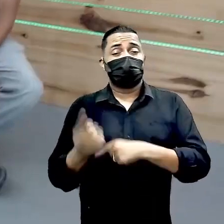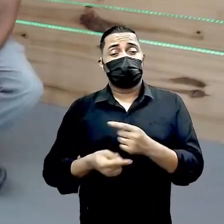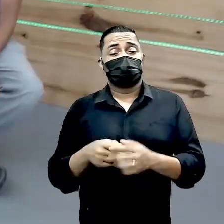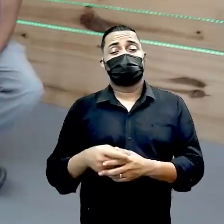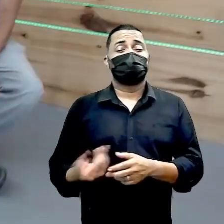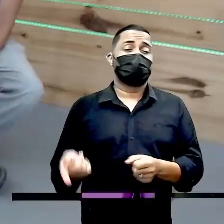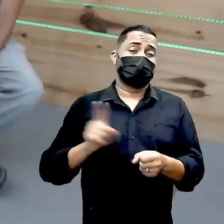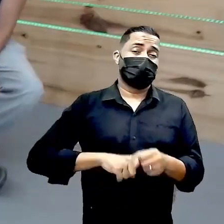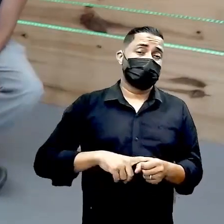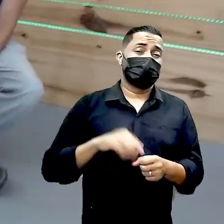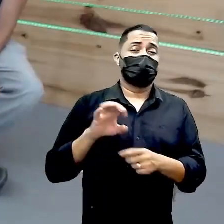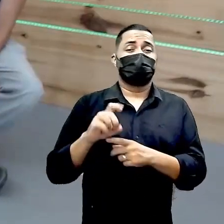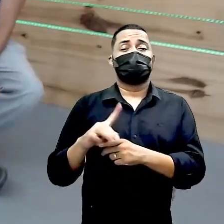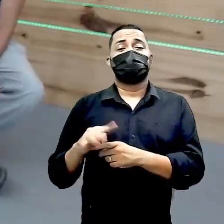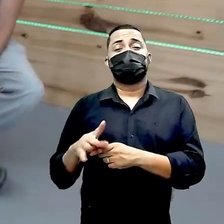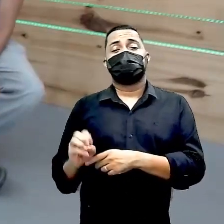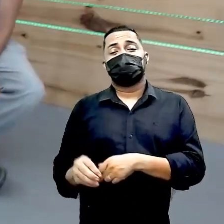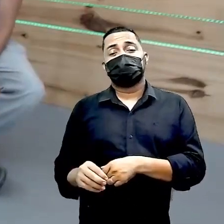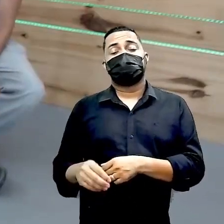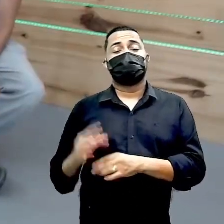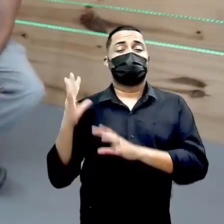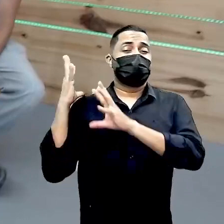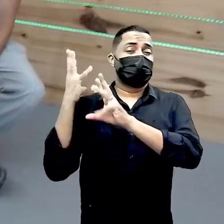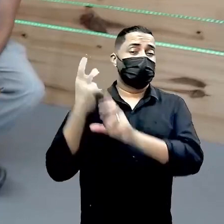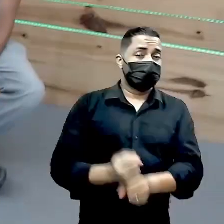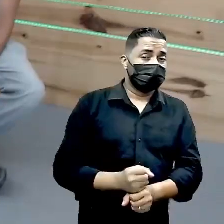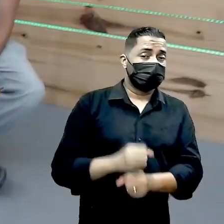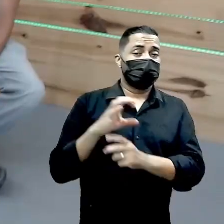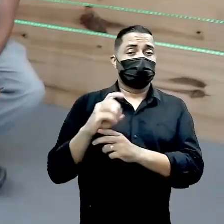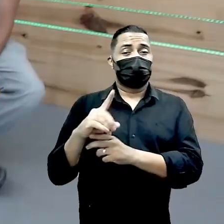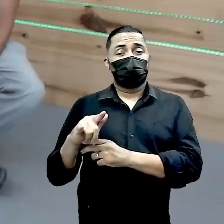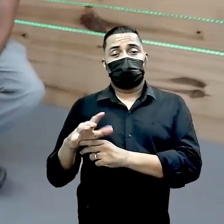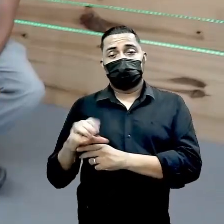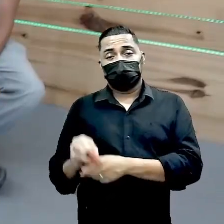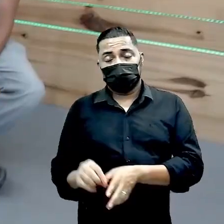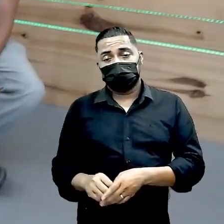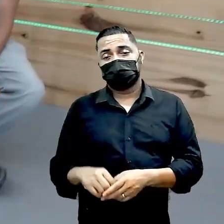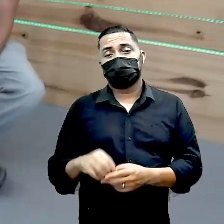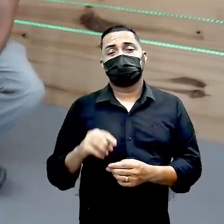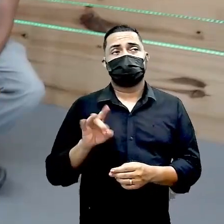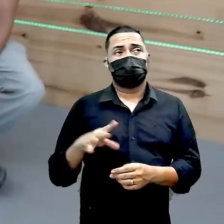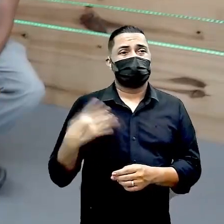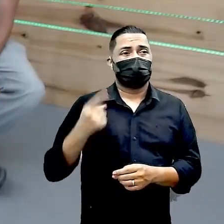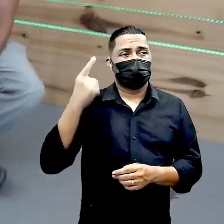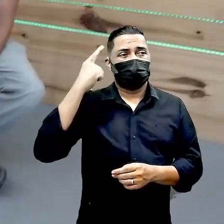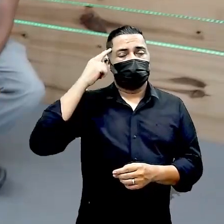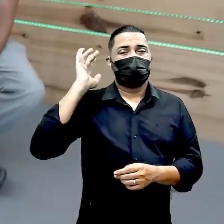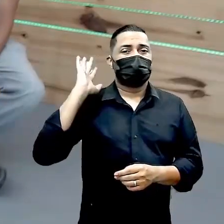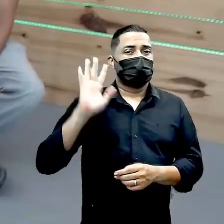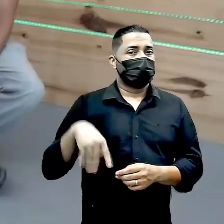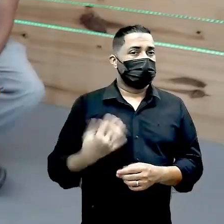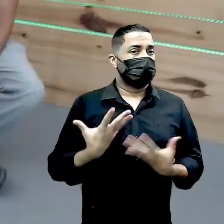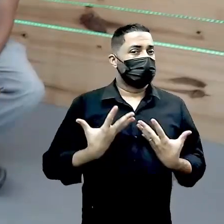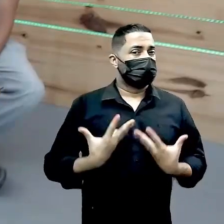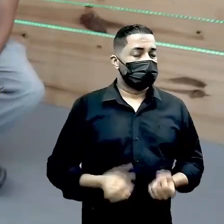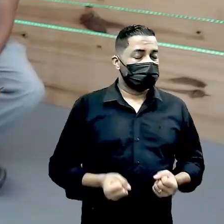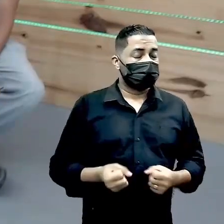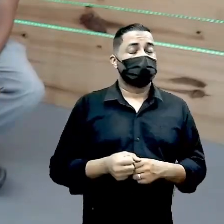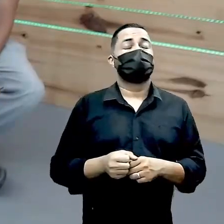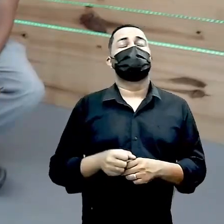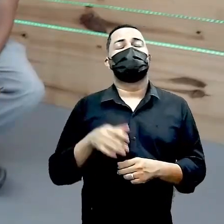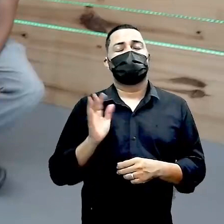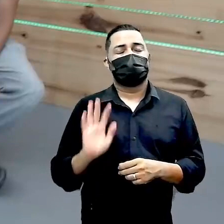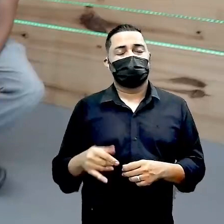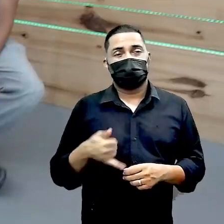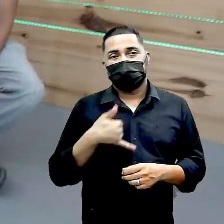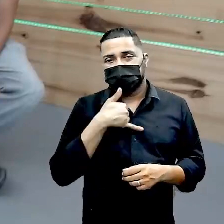editor de texto para revisar seu código. E isso, obviamente, só a gente pensar pensar já dá canseira, né? Já dá